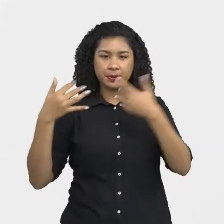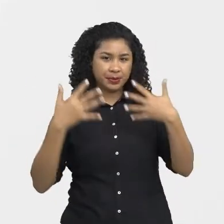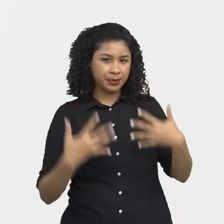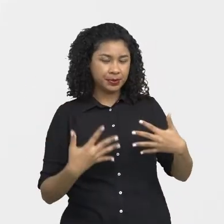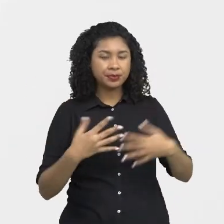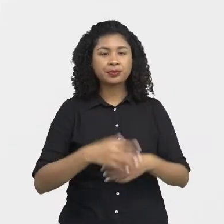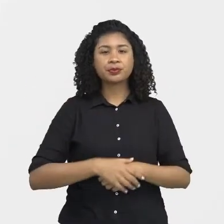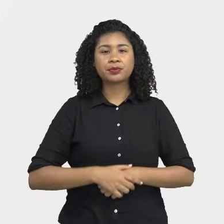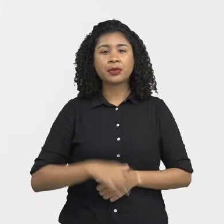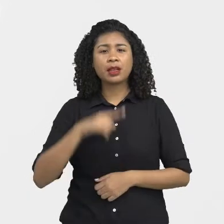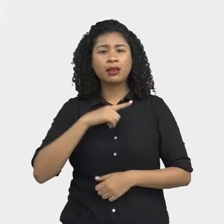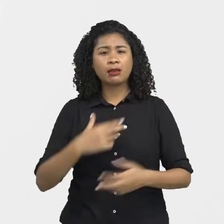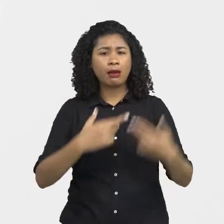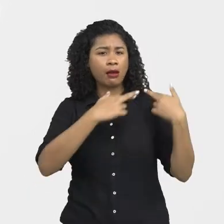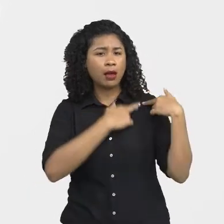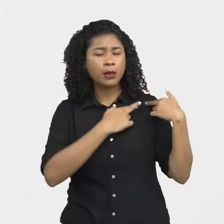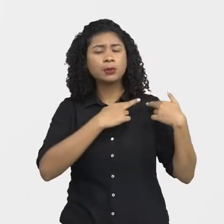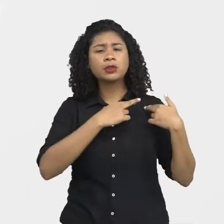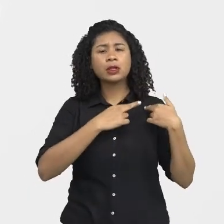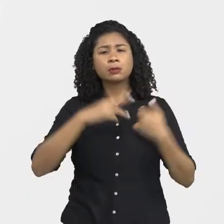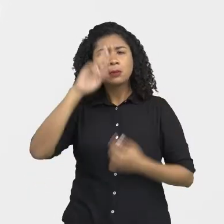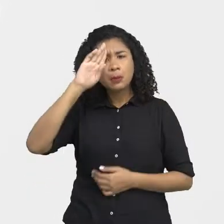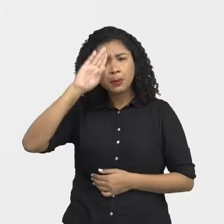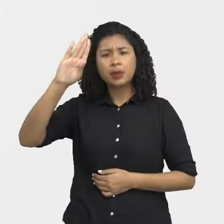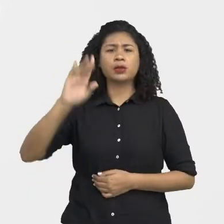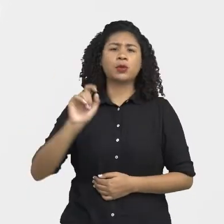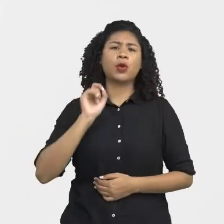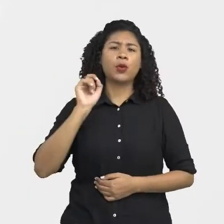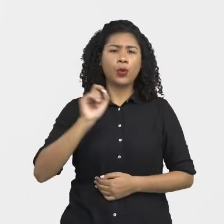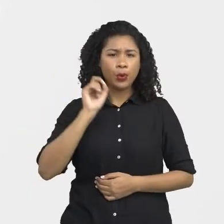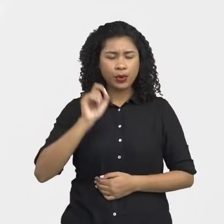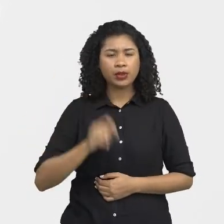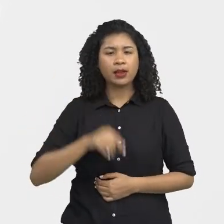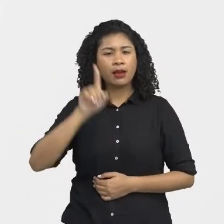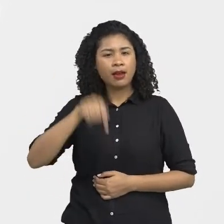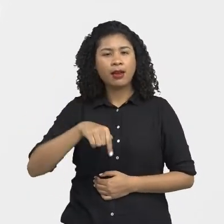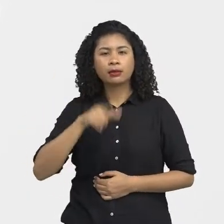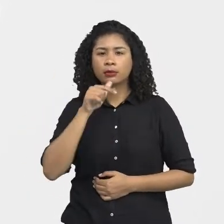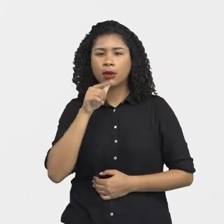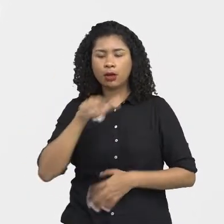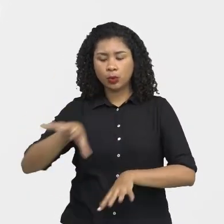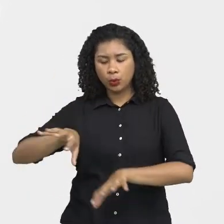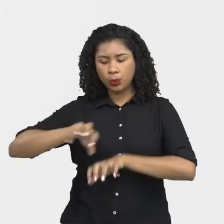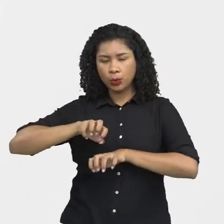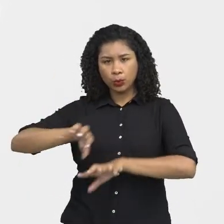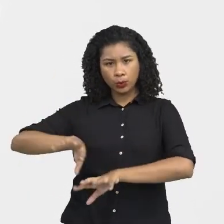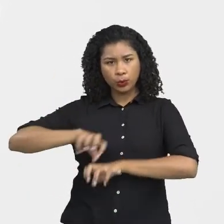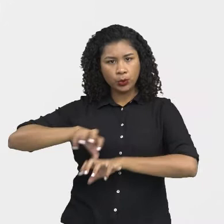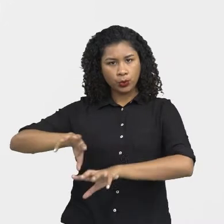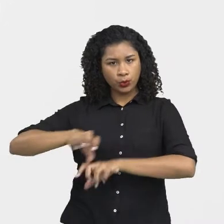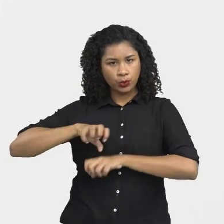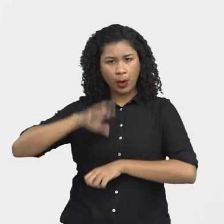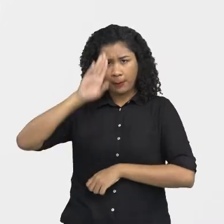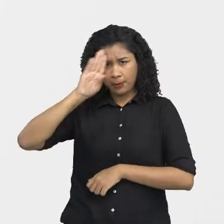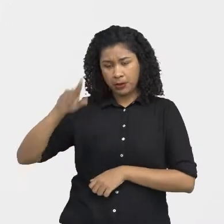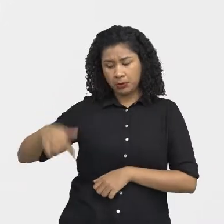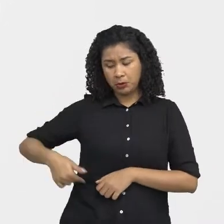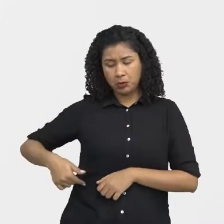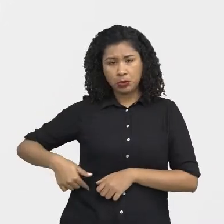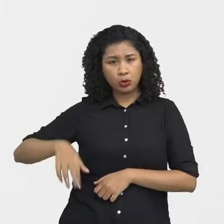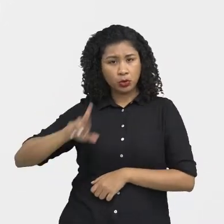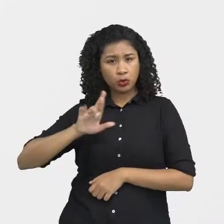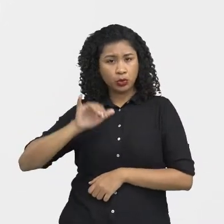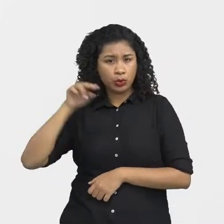como principal função promover a reabsorção de água nos túbulos renais. Esse hormônio é produzido